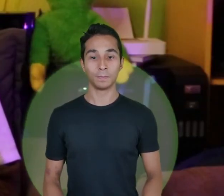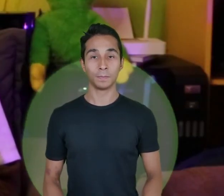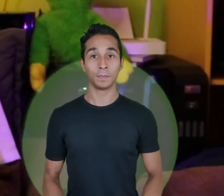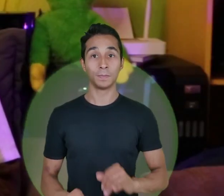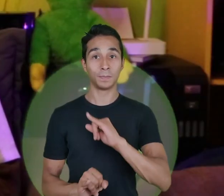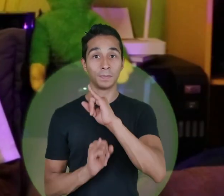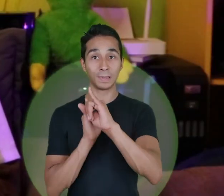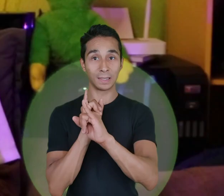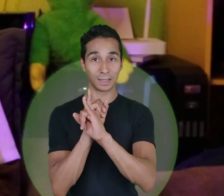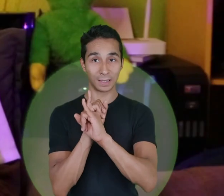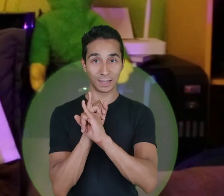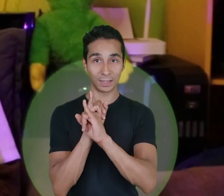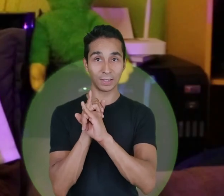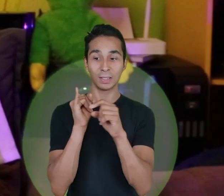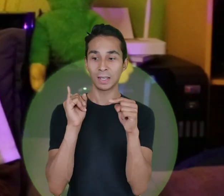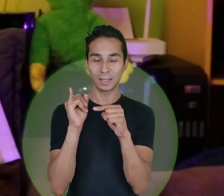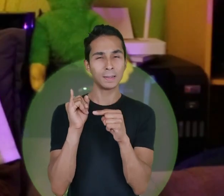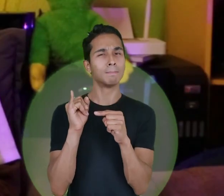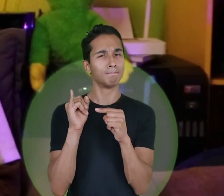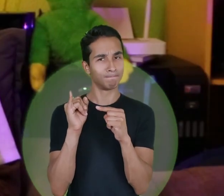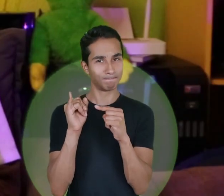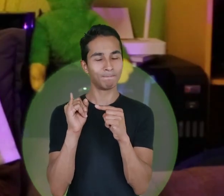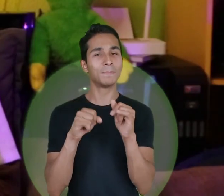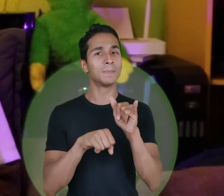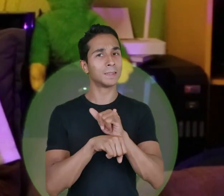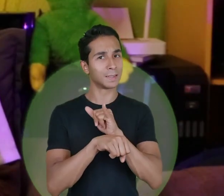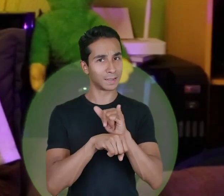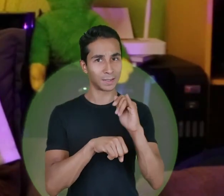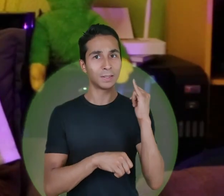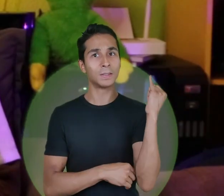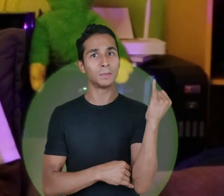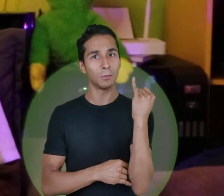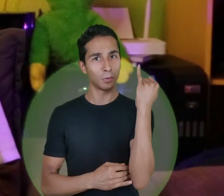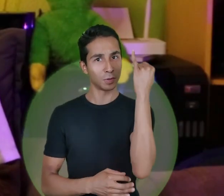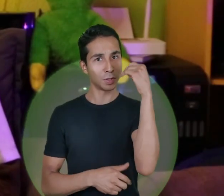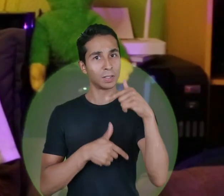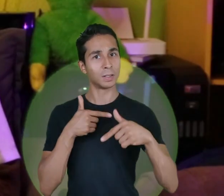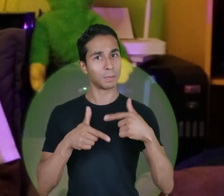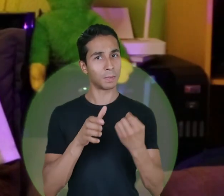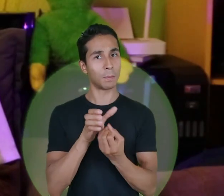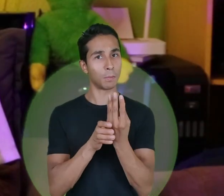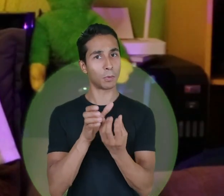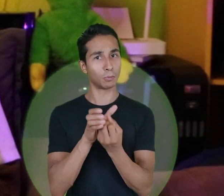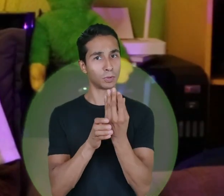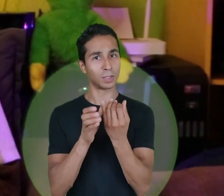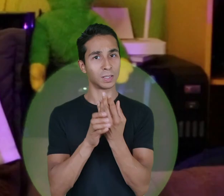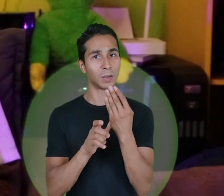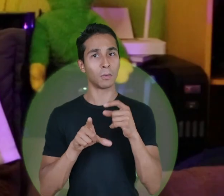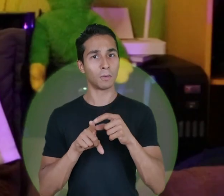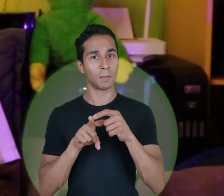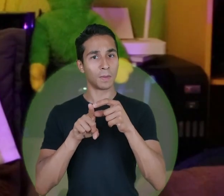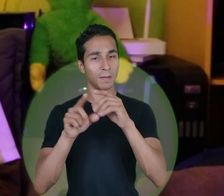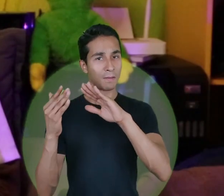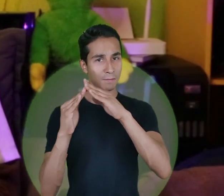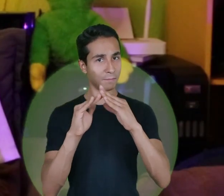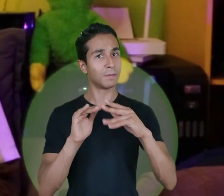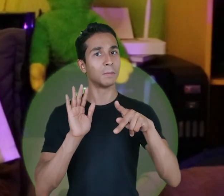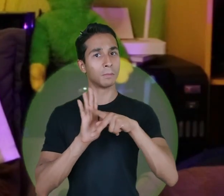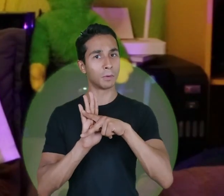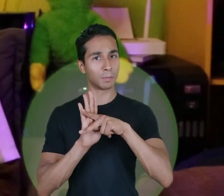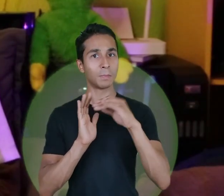a ferramenta mais importante para o produtor, né, independente periférico,